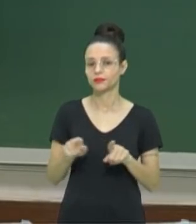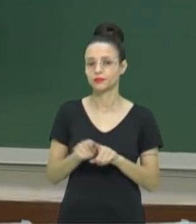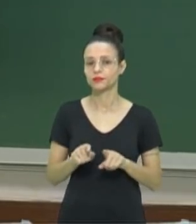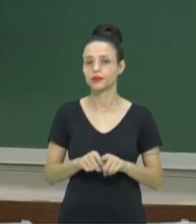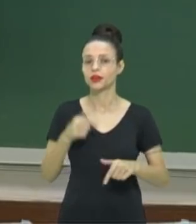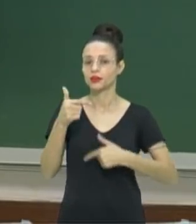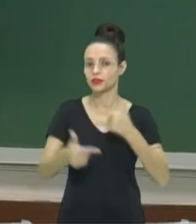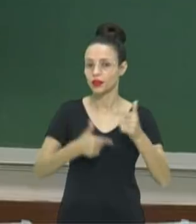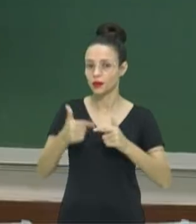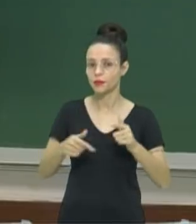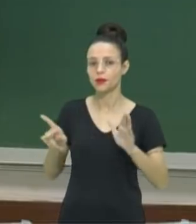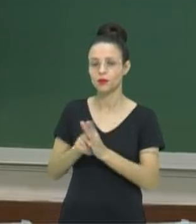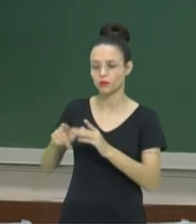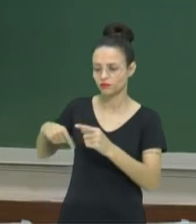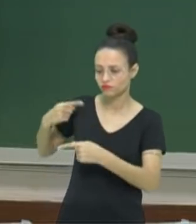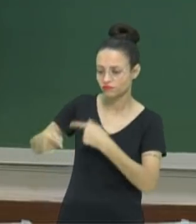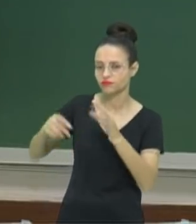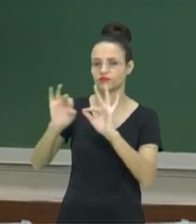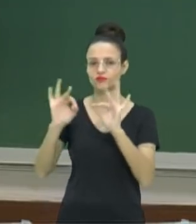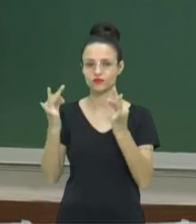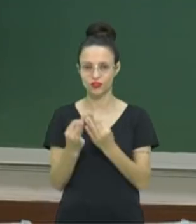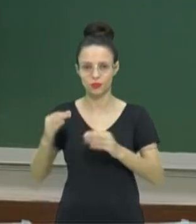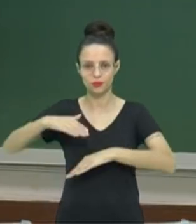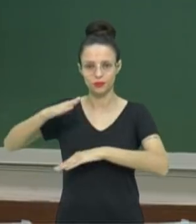obra familiar, ok?